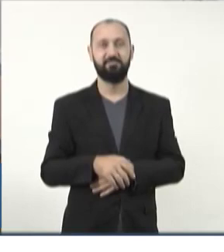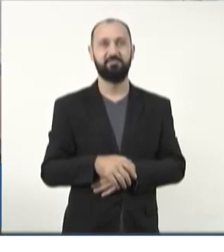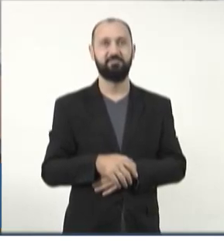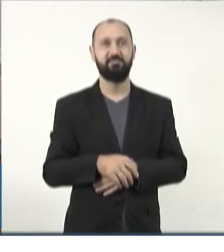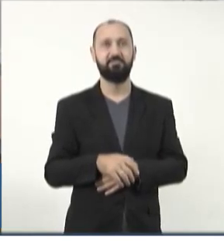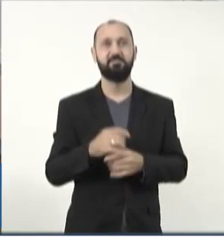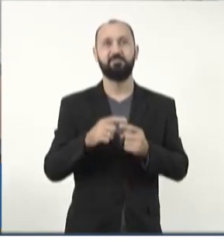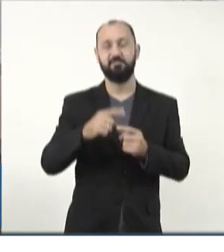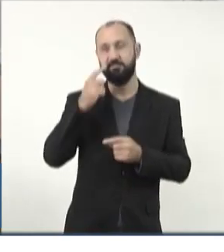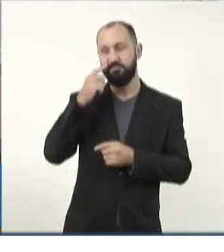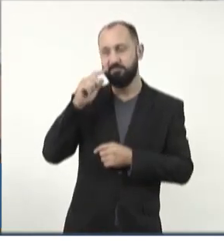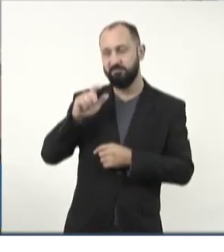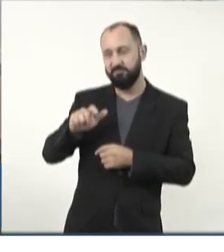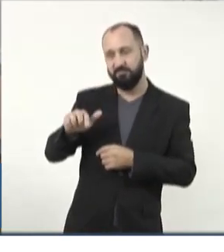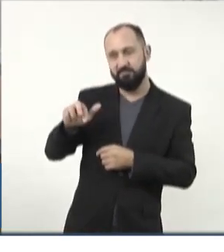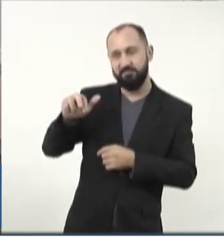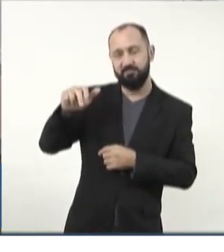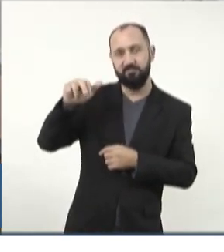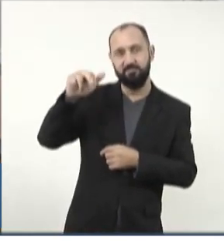Por causa disso aqui, ó.